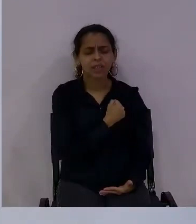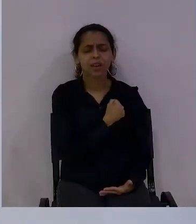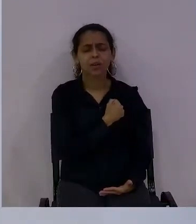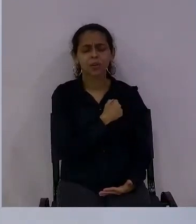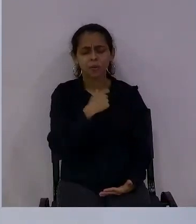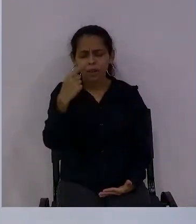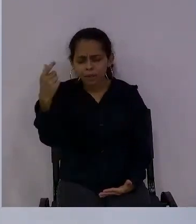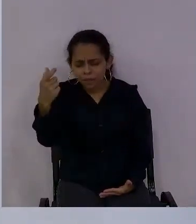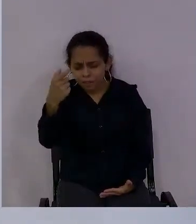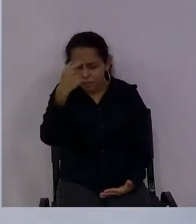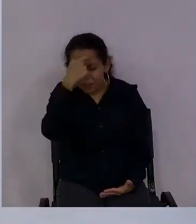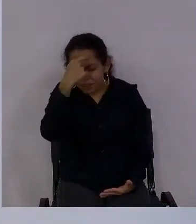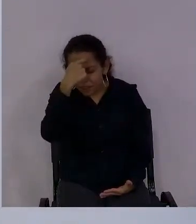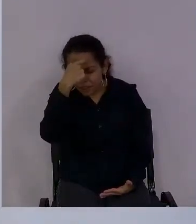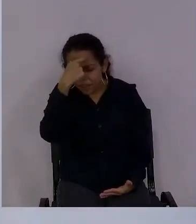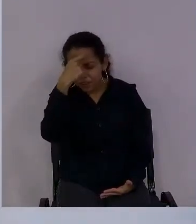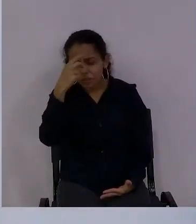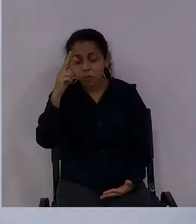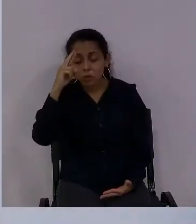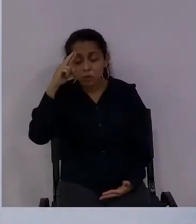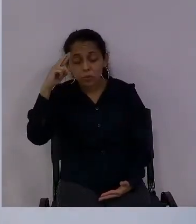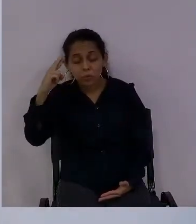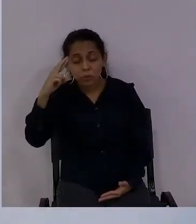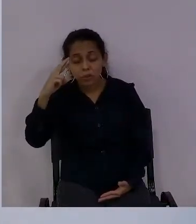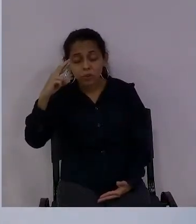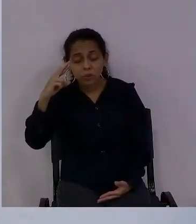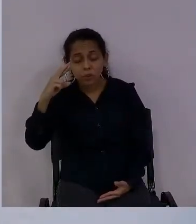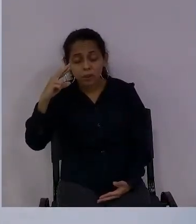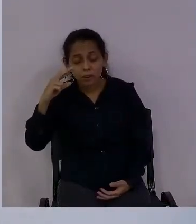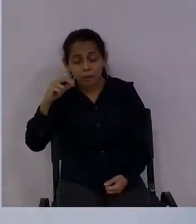deu certo, porque o Senhor fez certo.